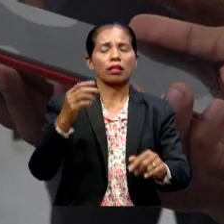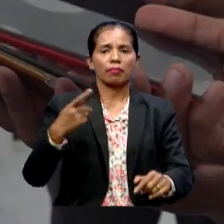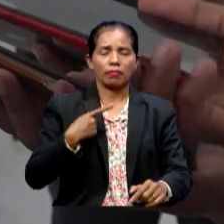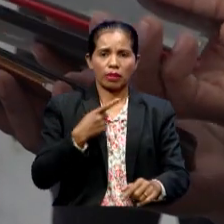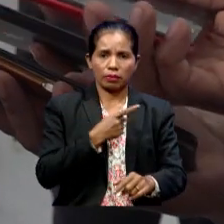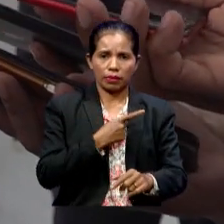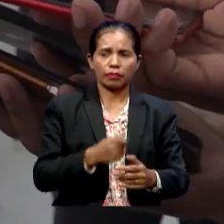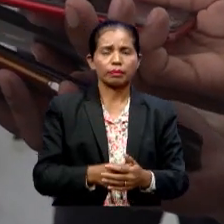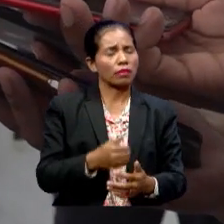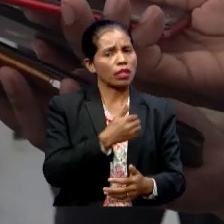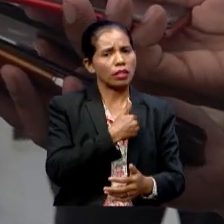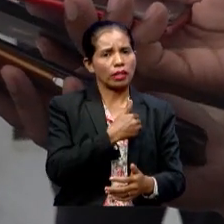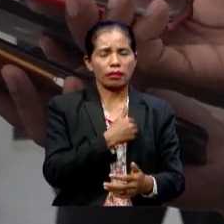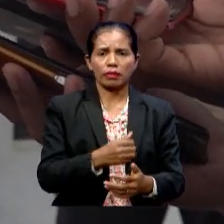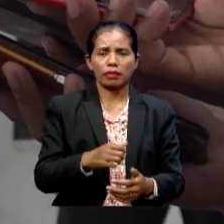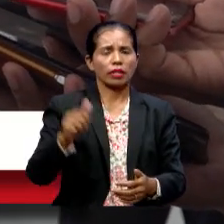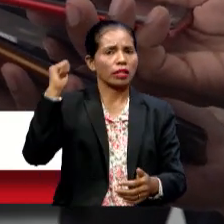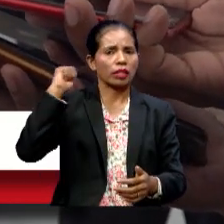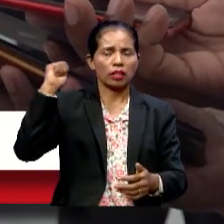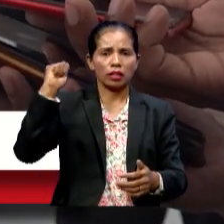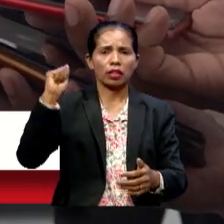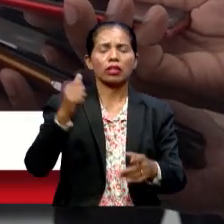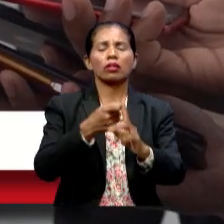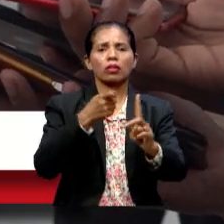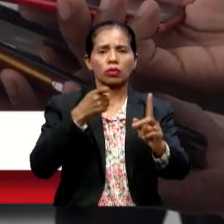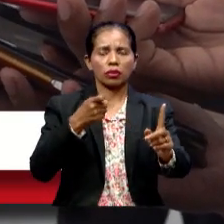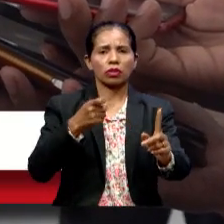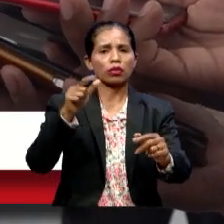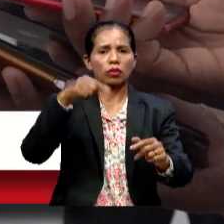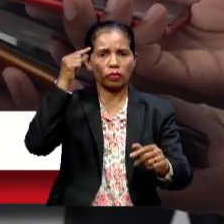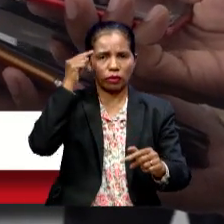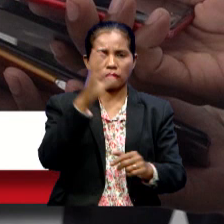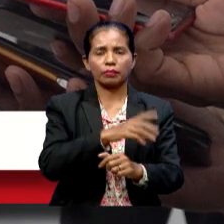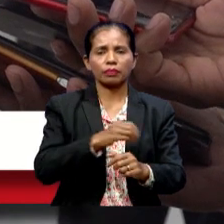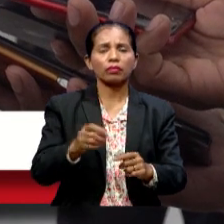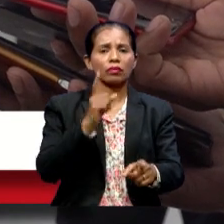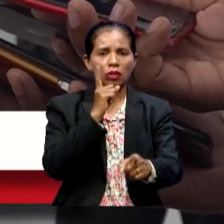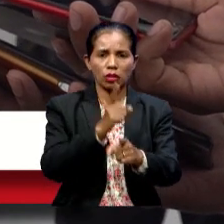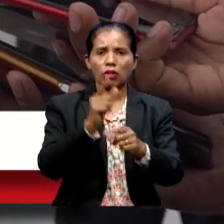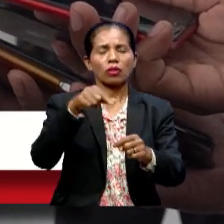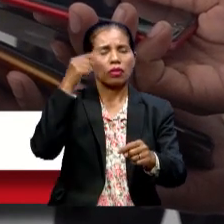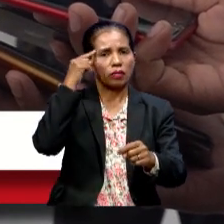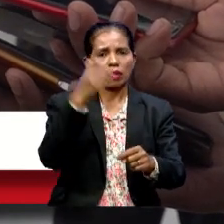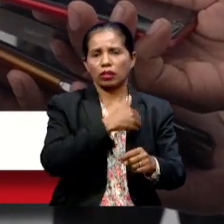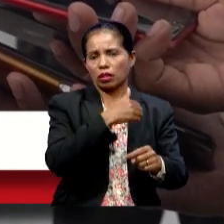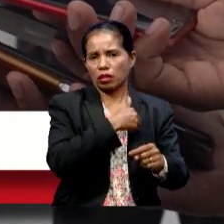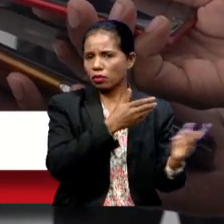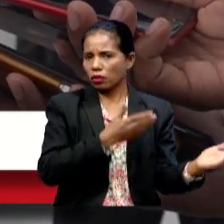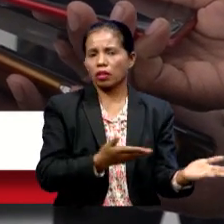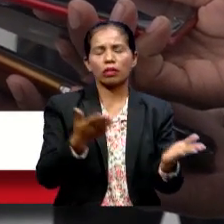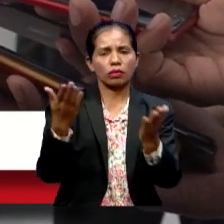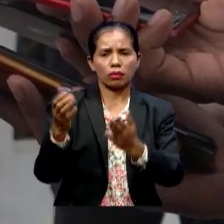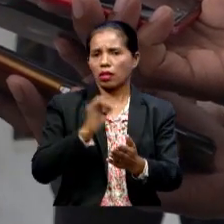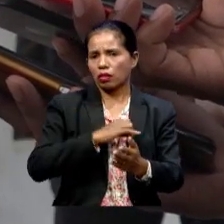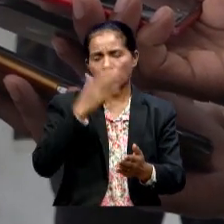Será o candidato com proposta sobre a proposta do governo. Claro que o governo se dá o caruca mai. Olha,